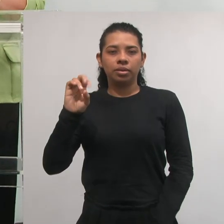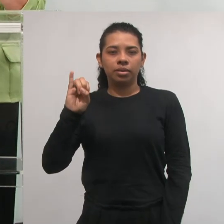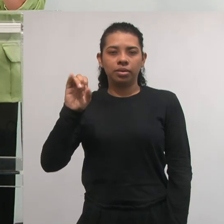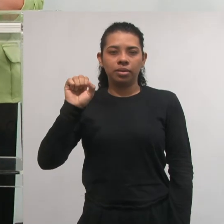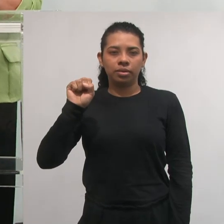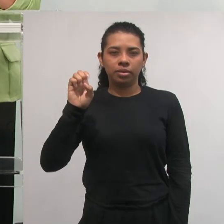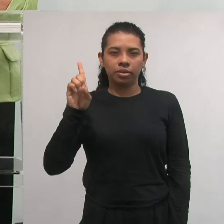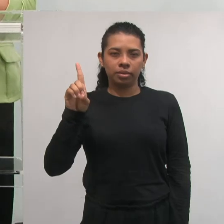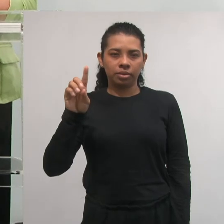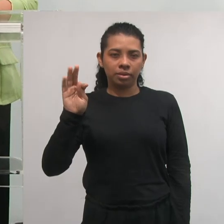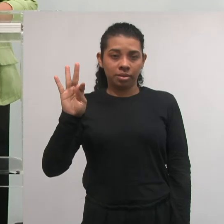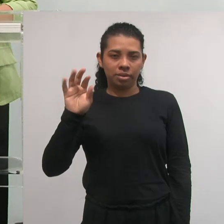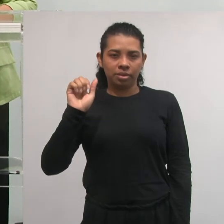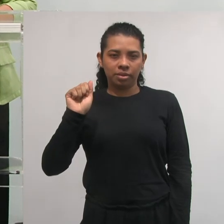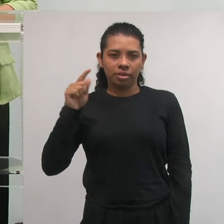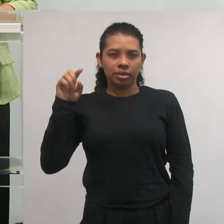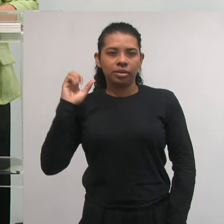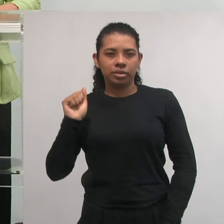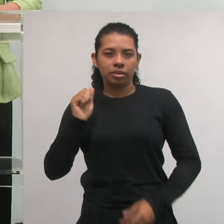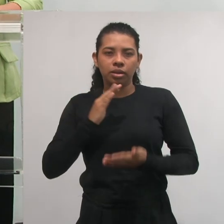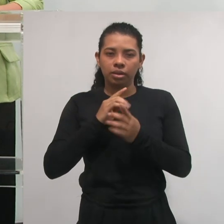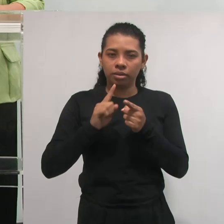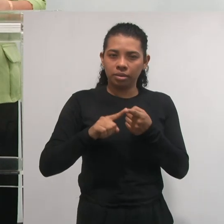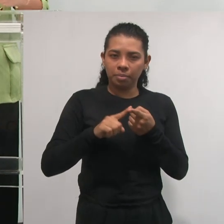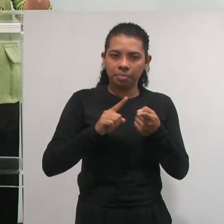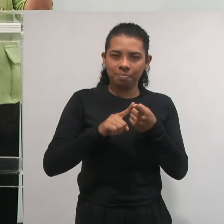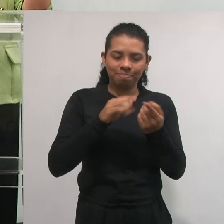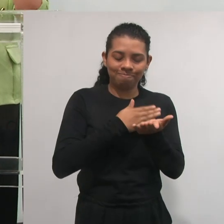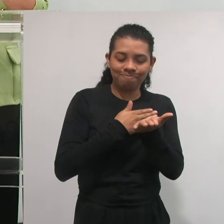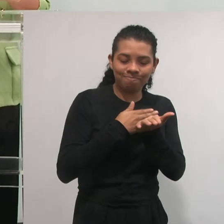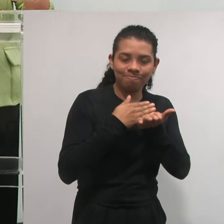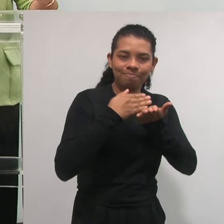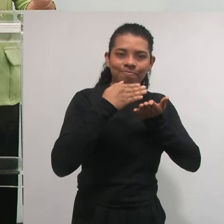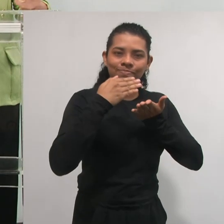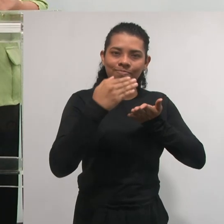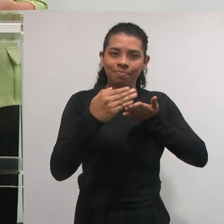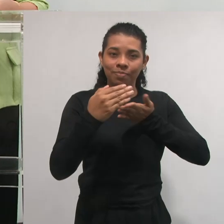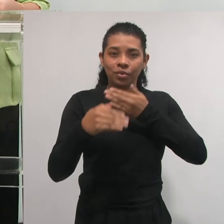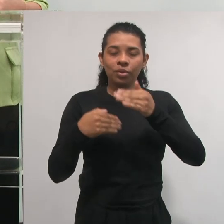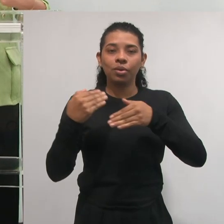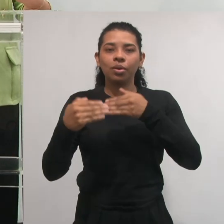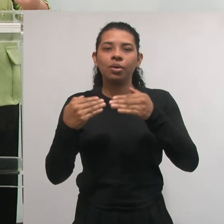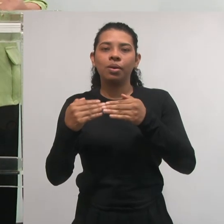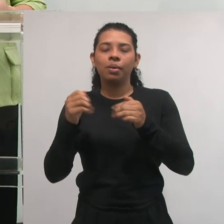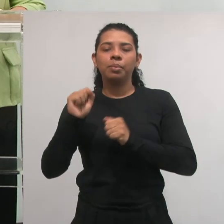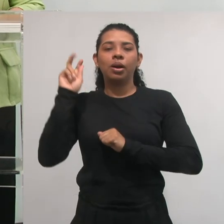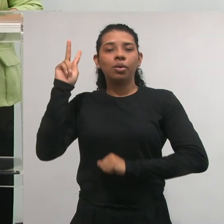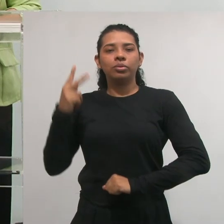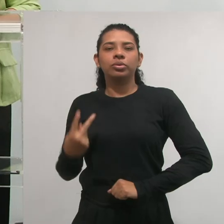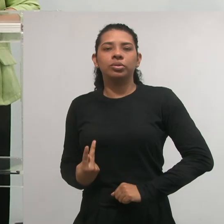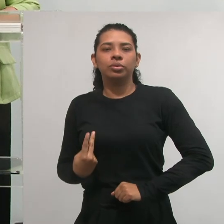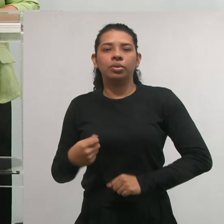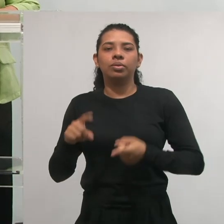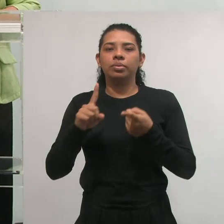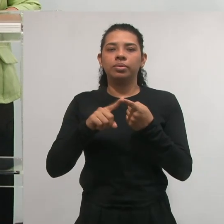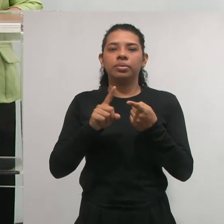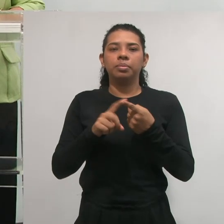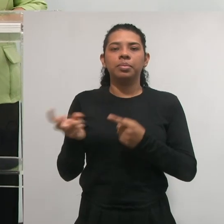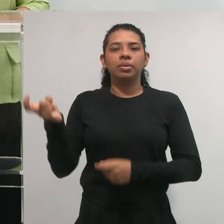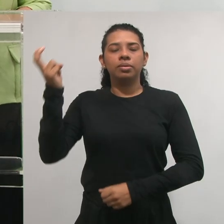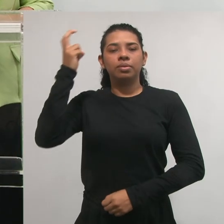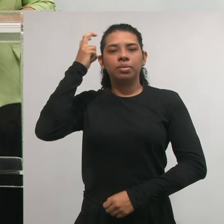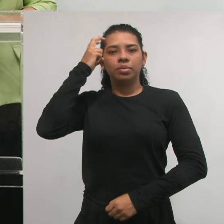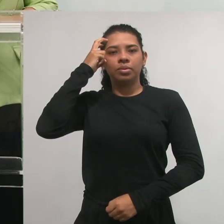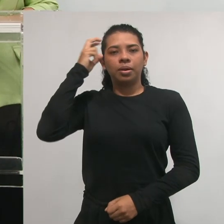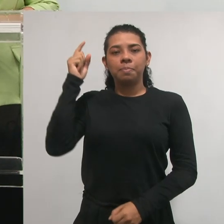currículo construído historicamente, a partir das tramas sociais e das relações culturais, e também